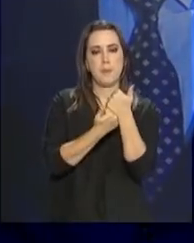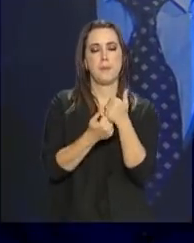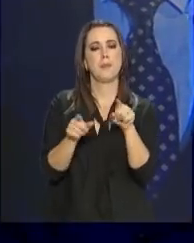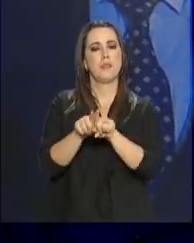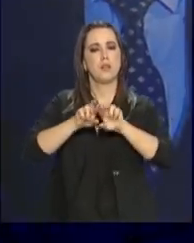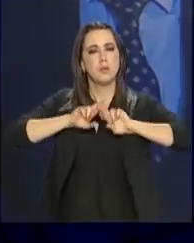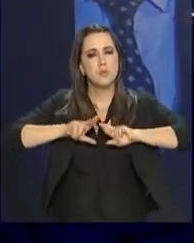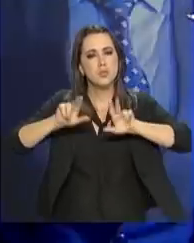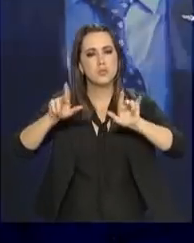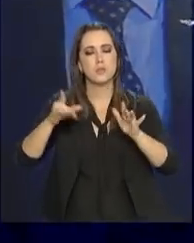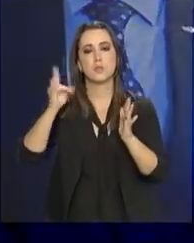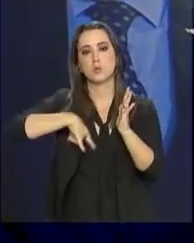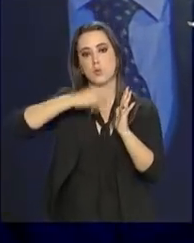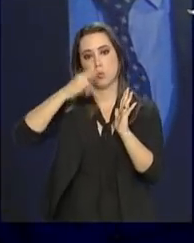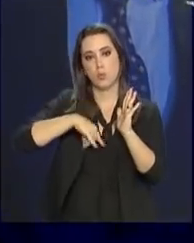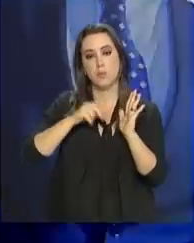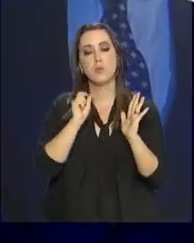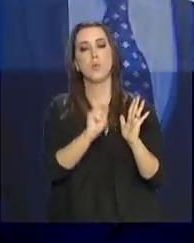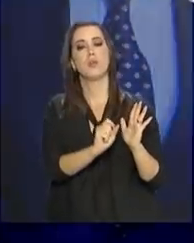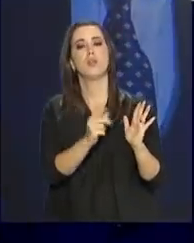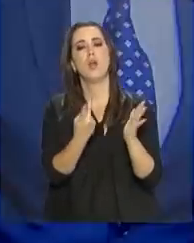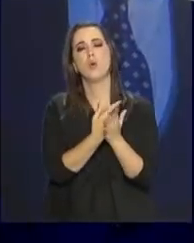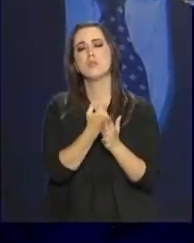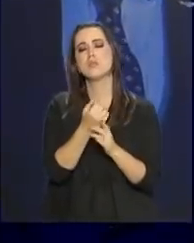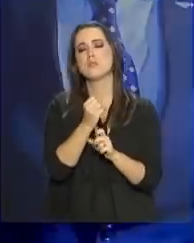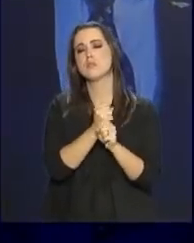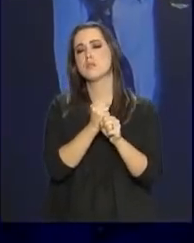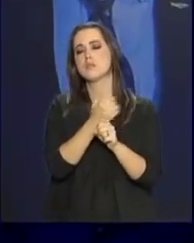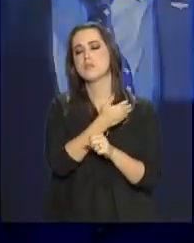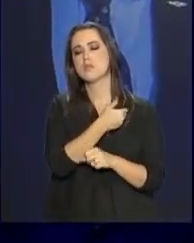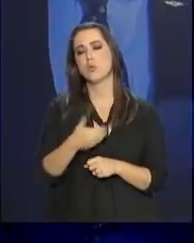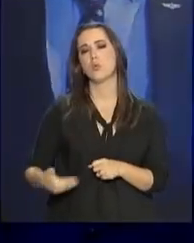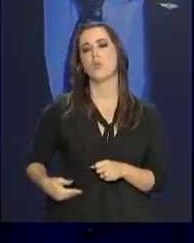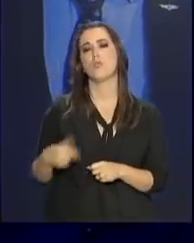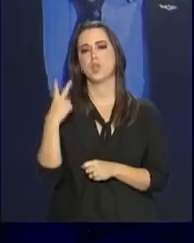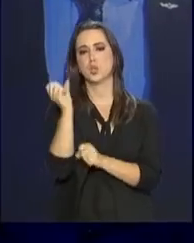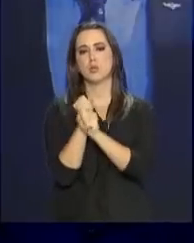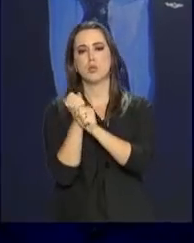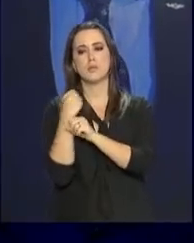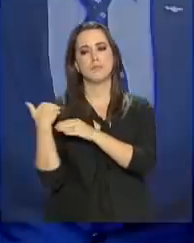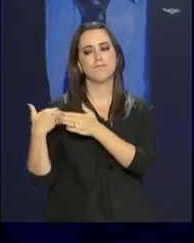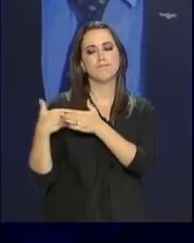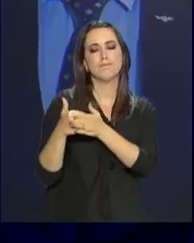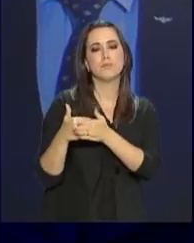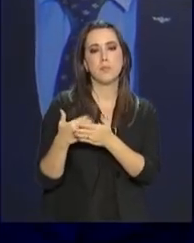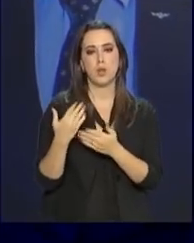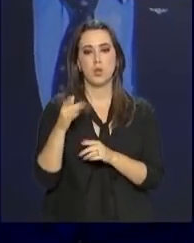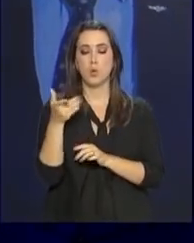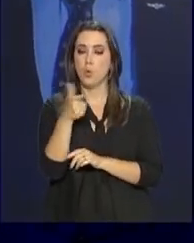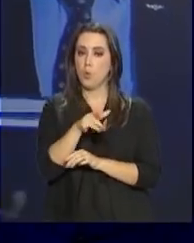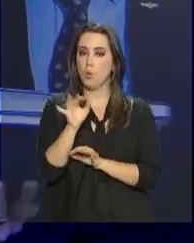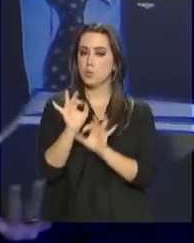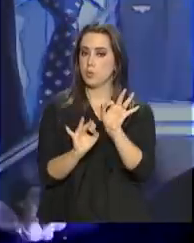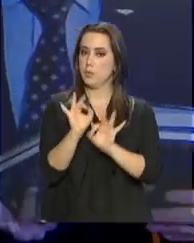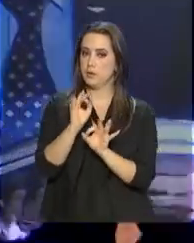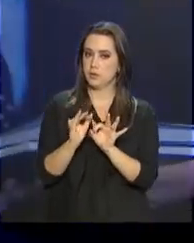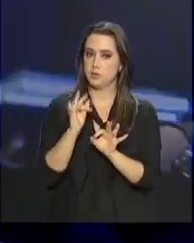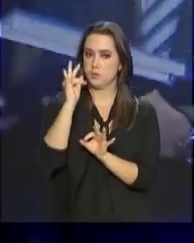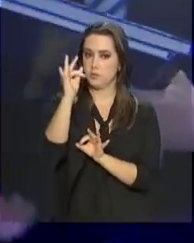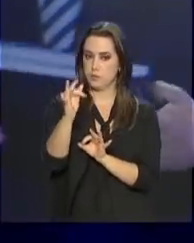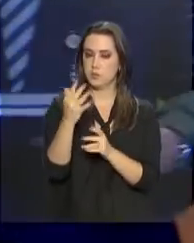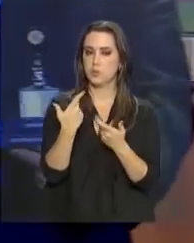além de diversos documentos sobre o que foi feito pelo governo nos últimos dois anos e outros com o planejamento para o desenvolvimento